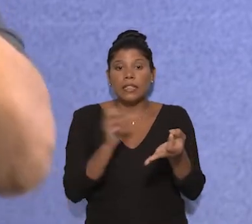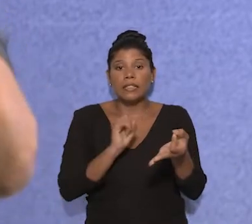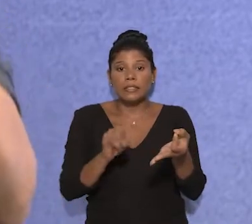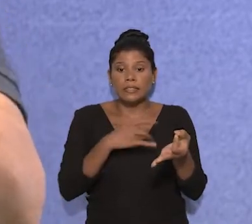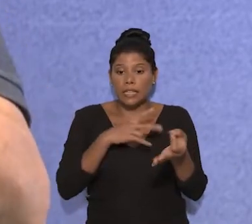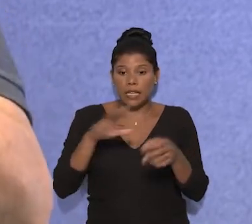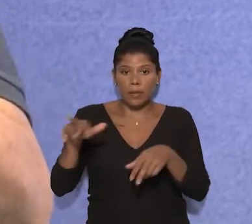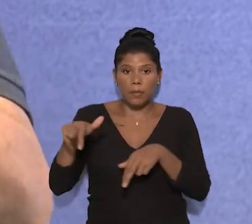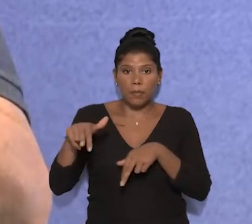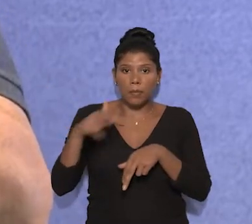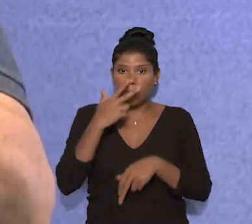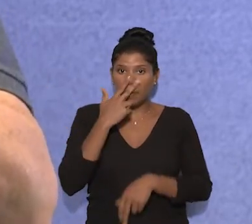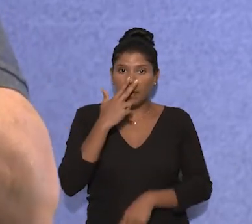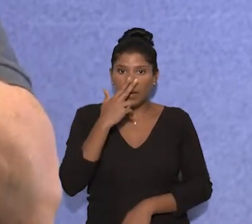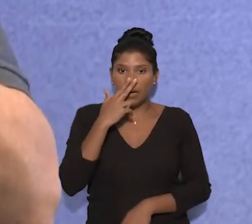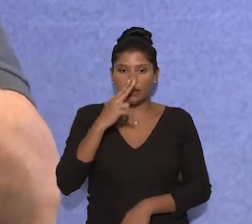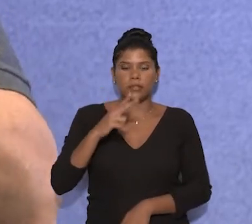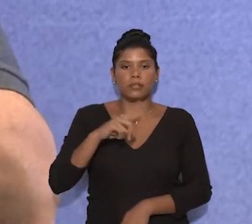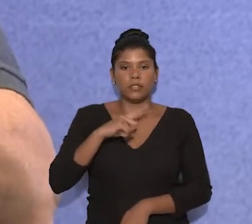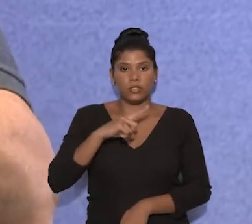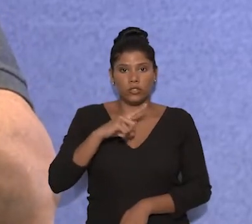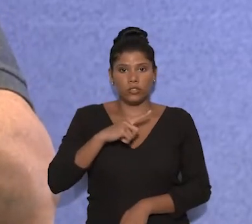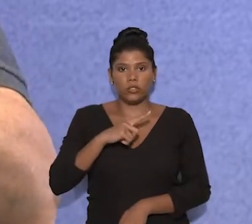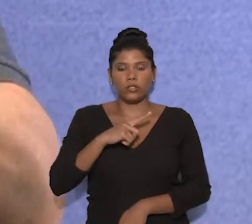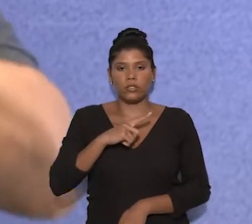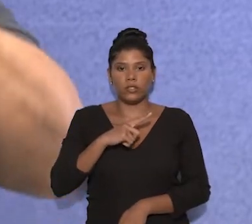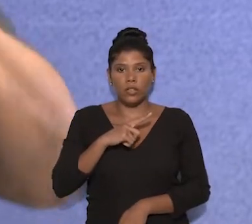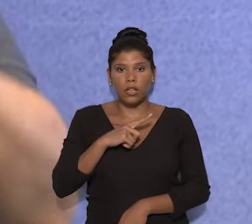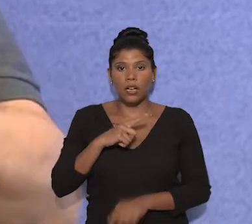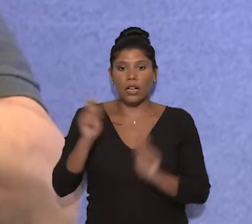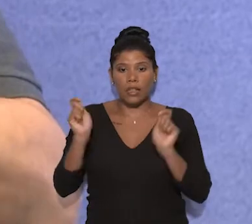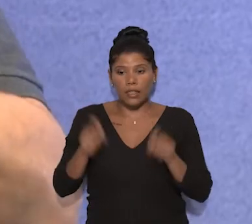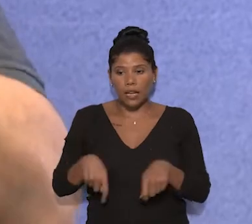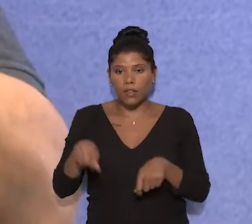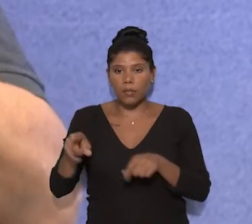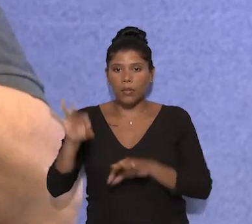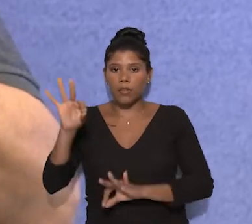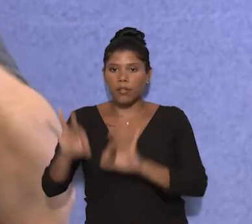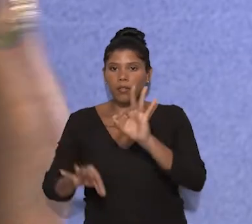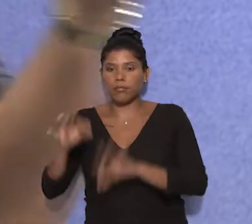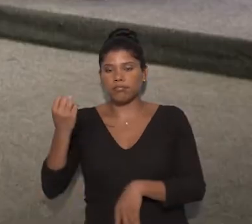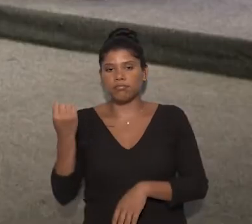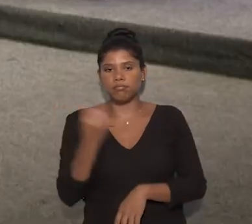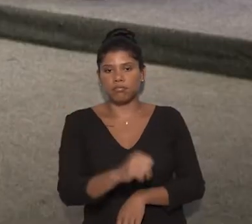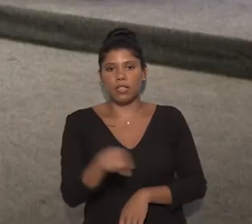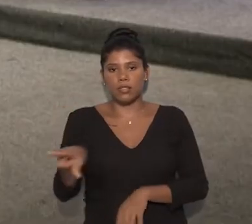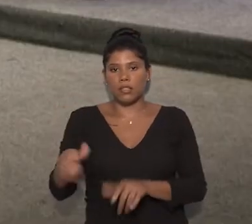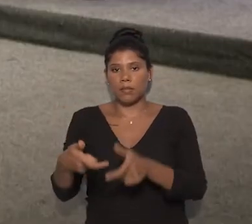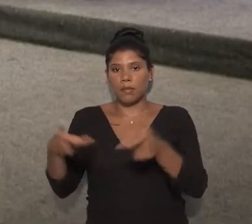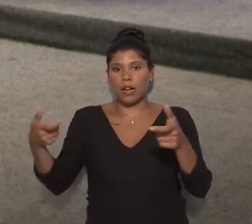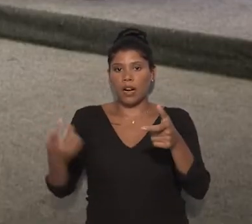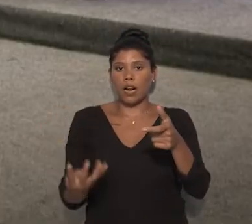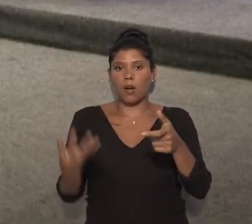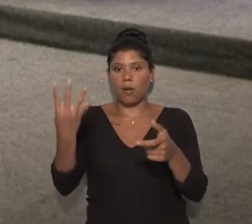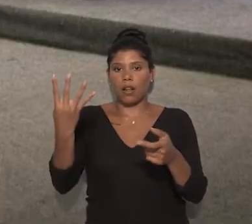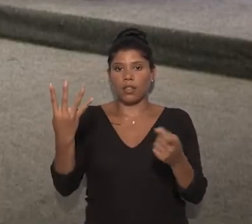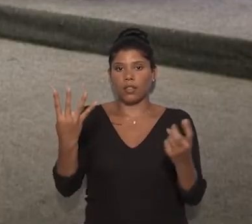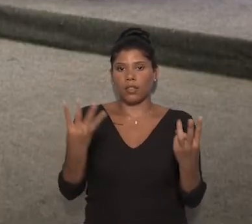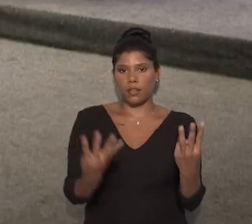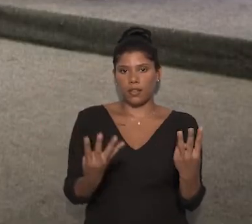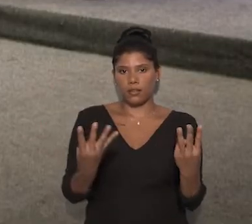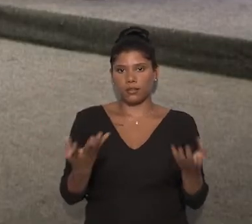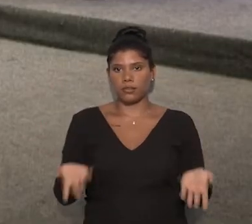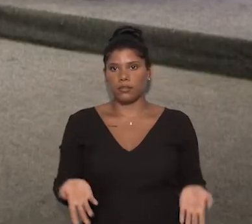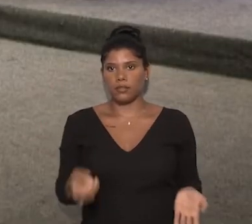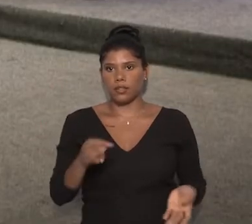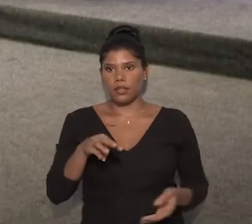não toca logo de primeiro, dava tempo para a defesa do Atlético se reorganizar. Que estava em maior número. Estava 4-3. Exatamente. Inclusive, caso